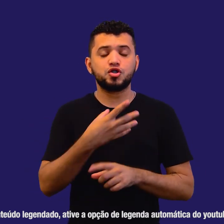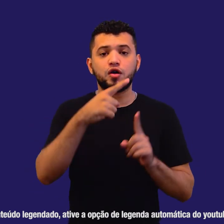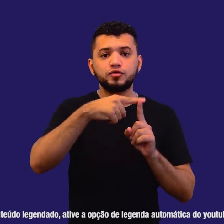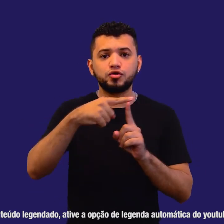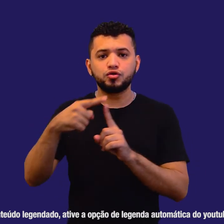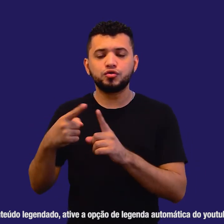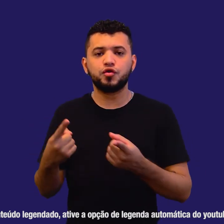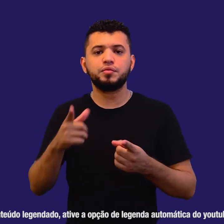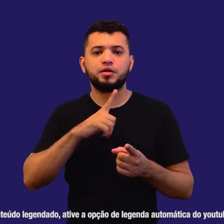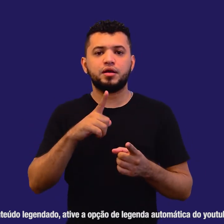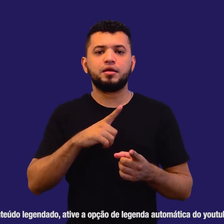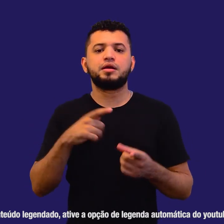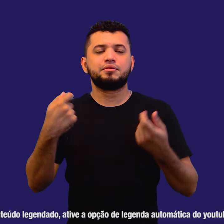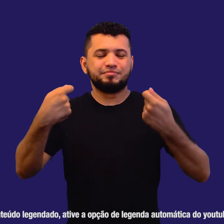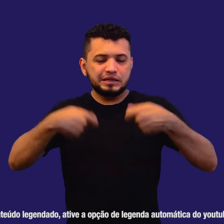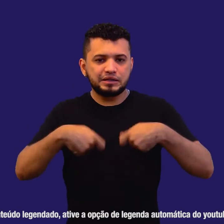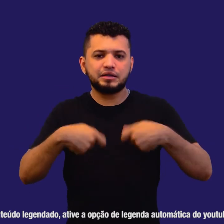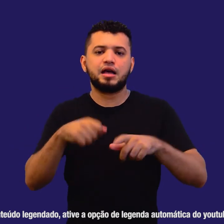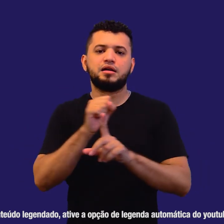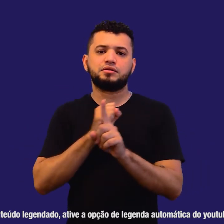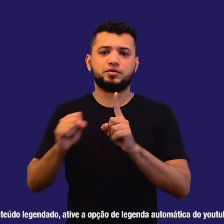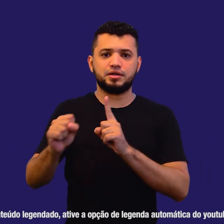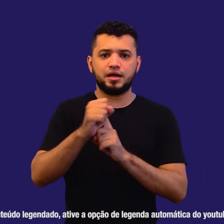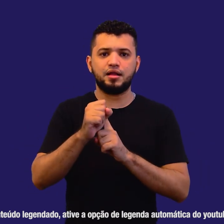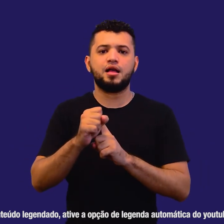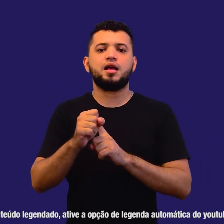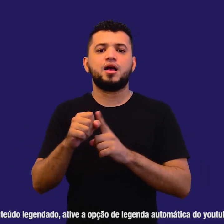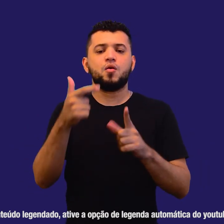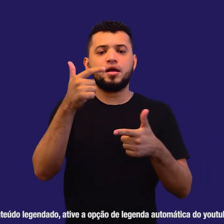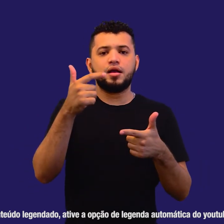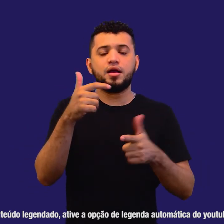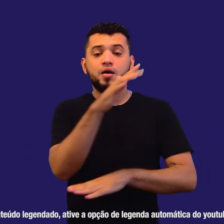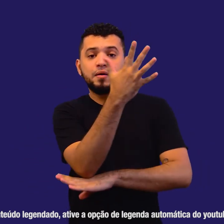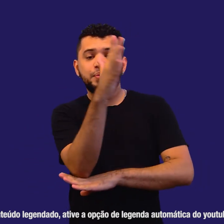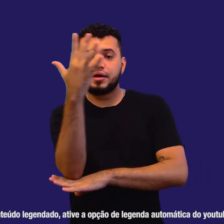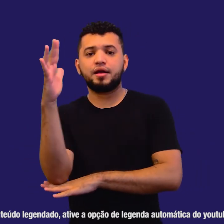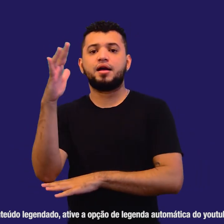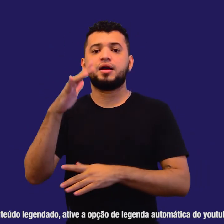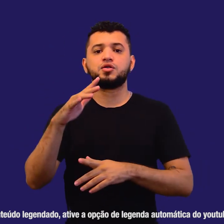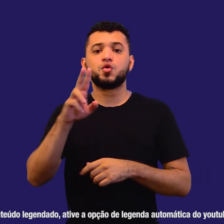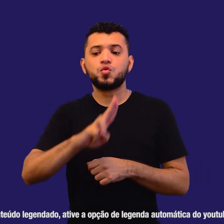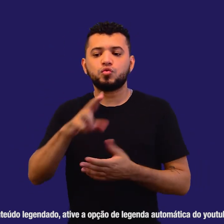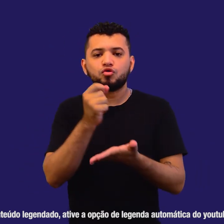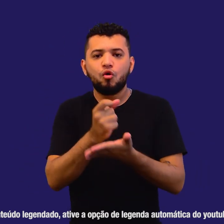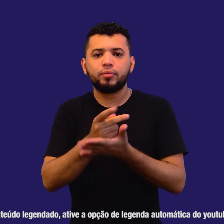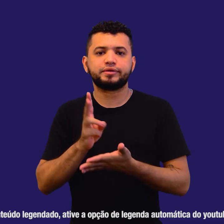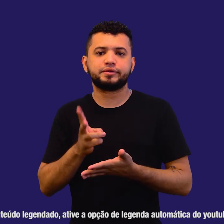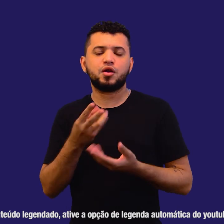eles vêm de necessidades da própria sociedade, impacto ambiental, o consumo desenfreado, né?